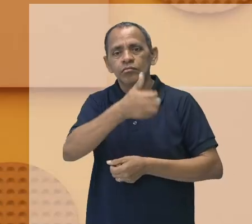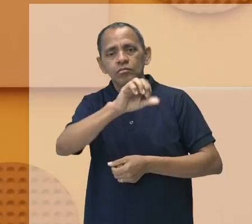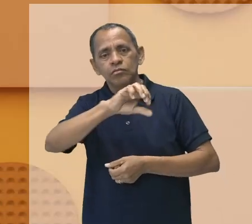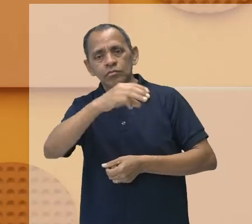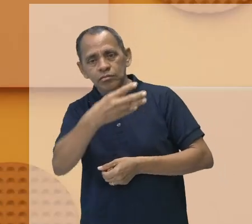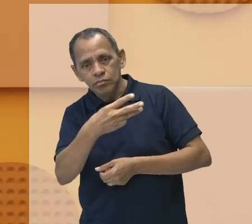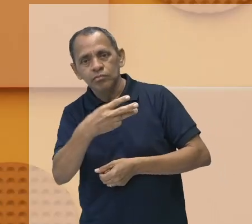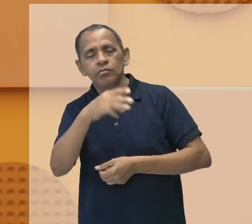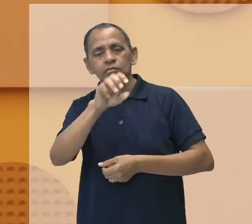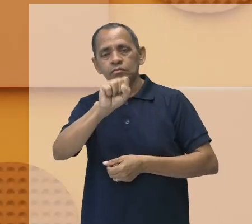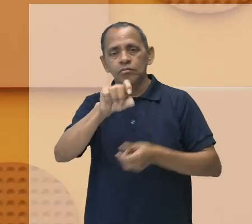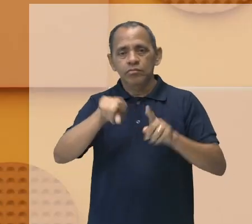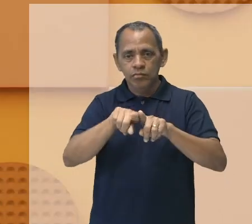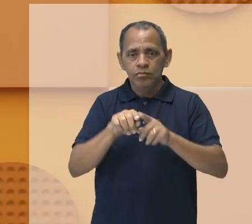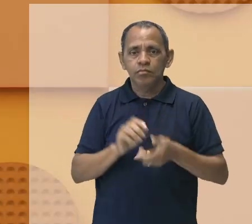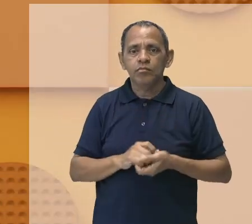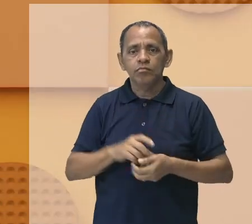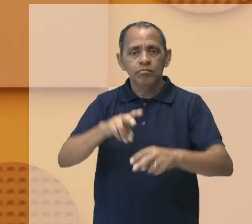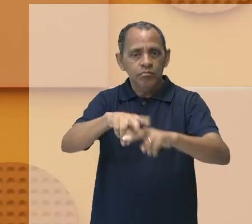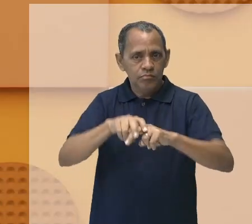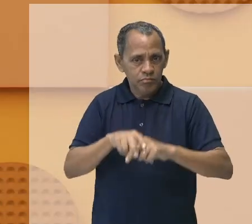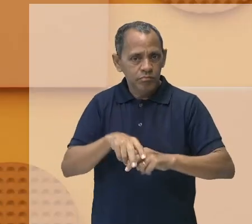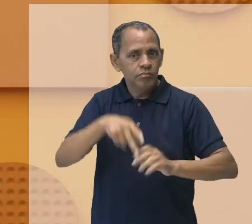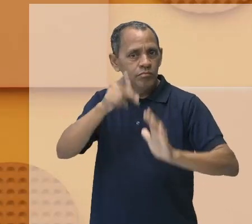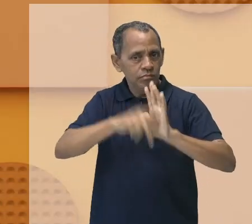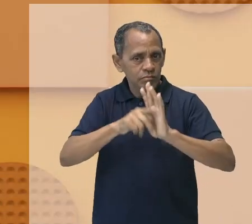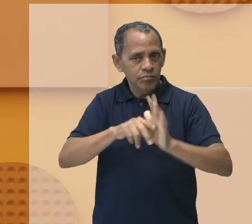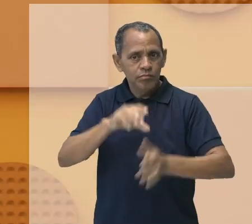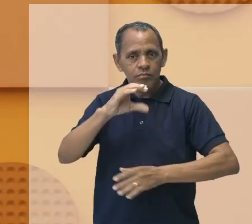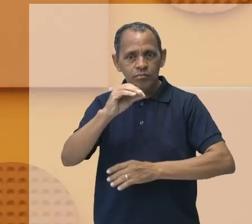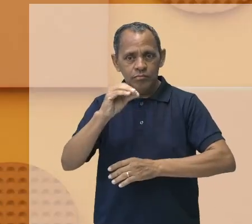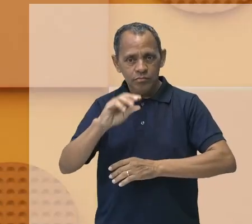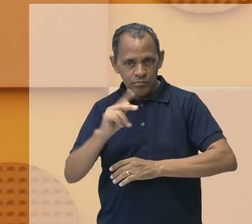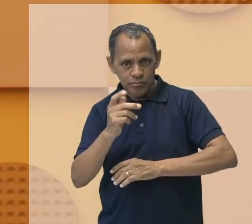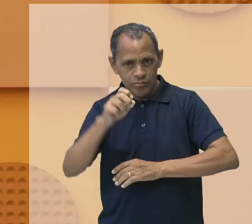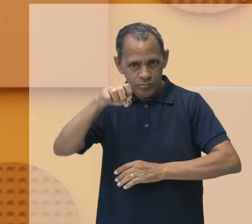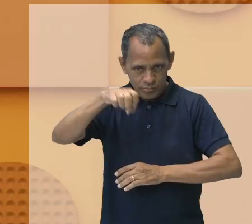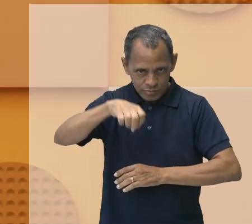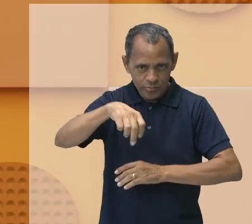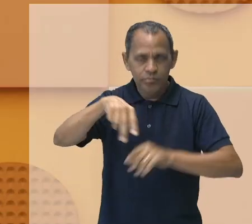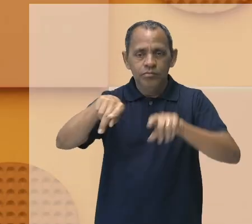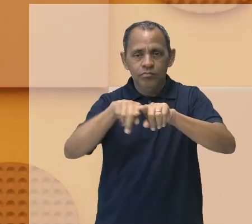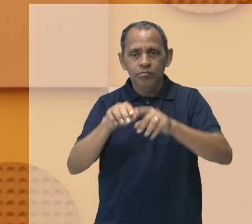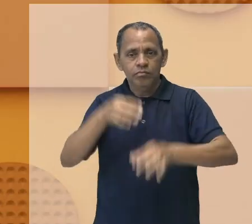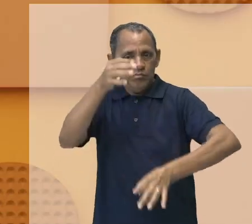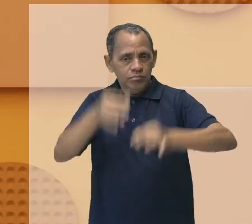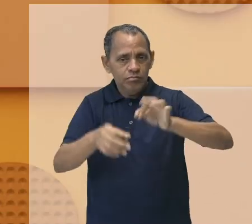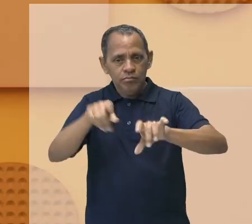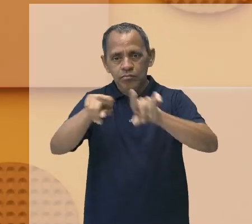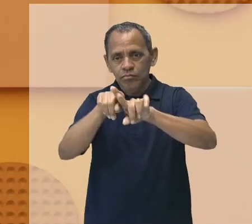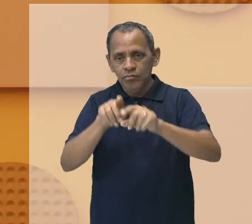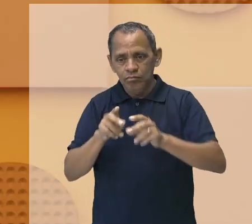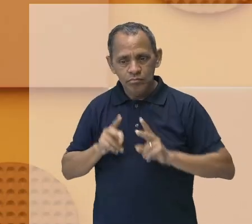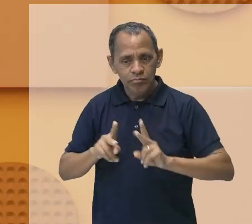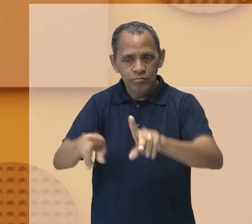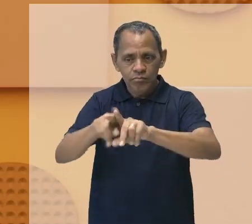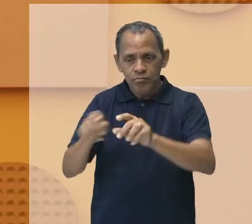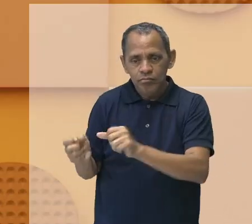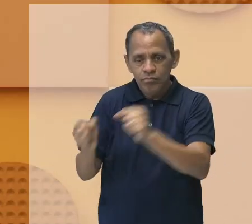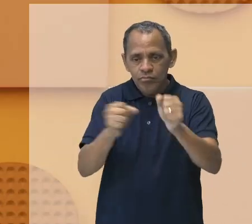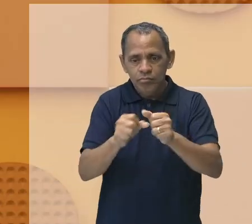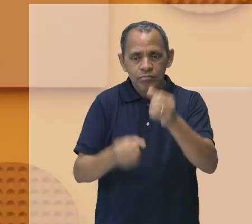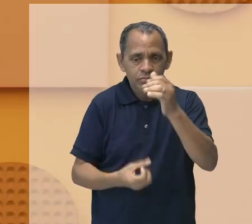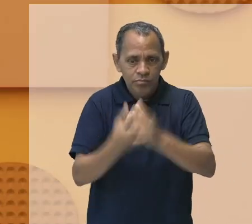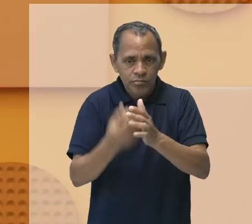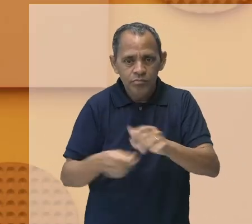não aconteceu isso. O Getúlio Vargas, através desse plano Cohen, ele acabou tendo uma justificativa para